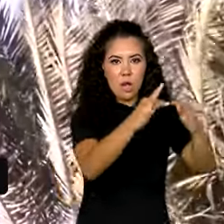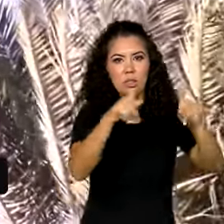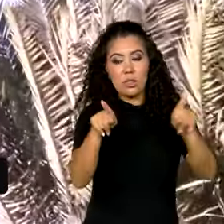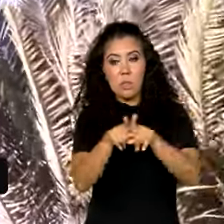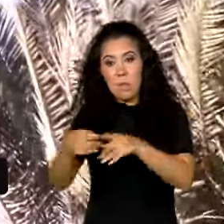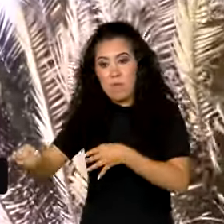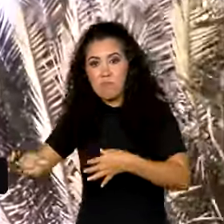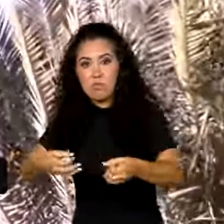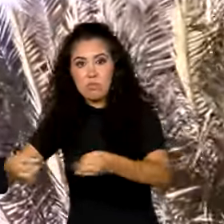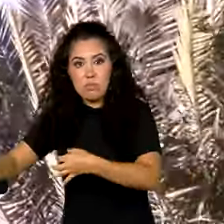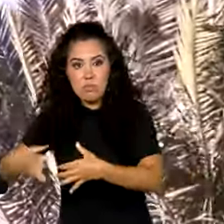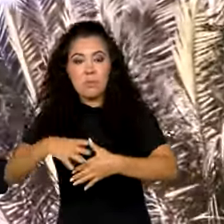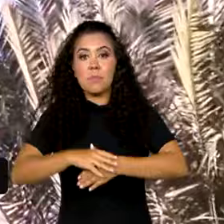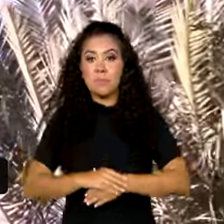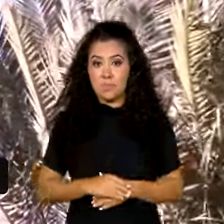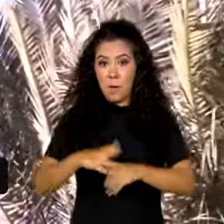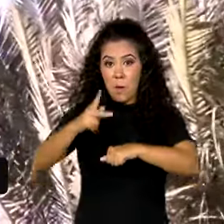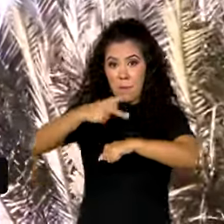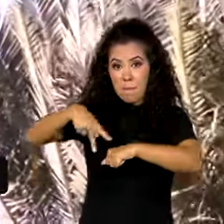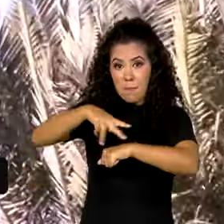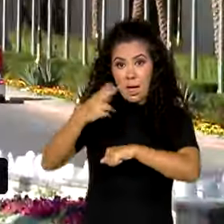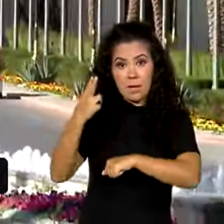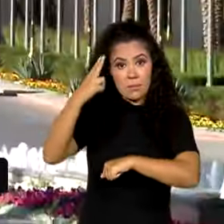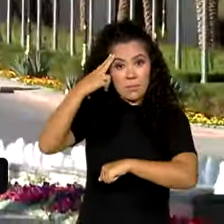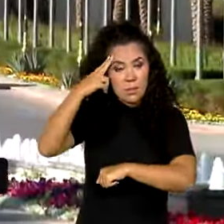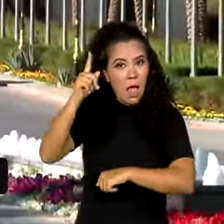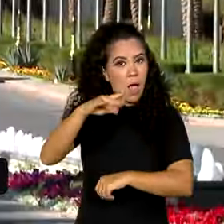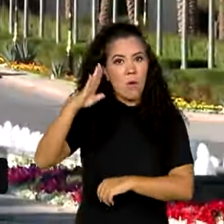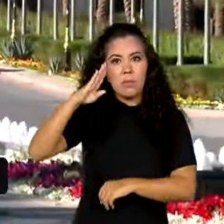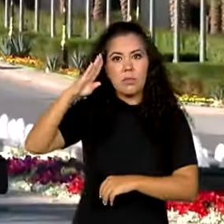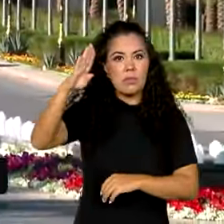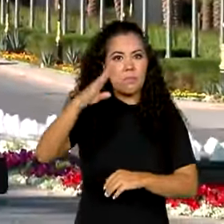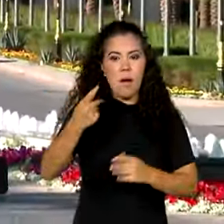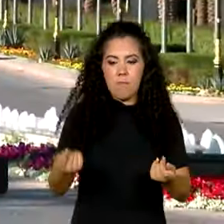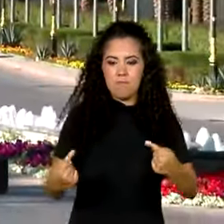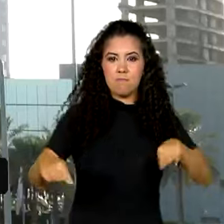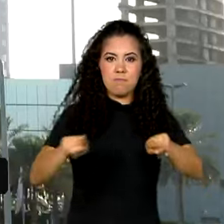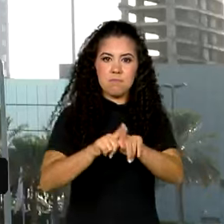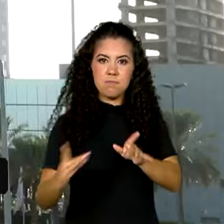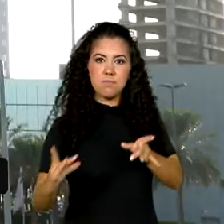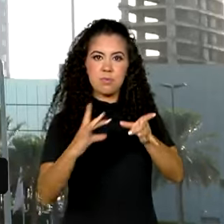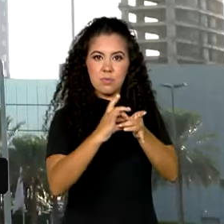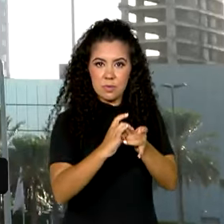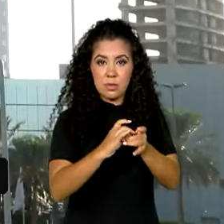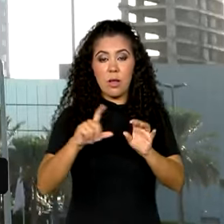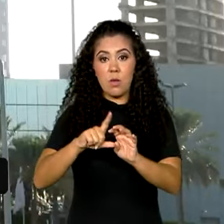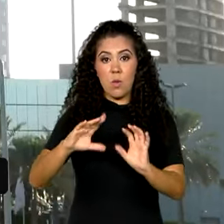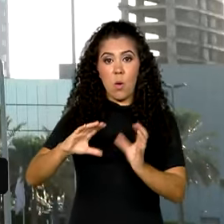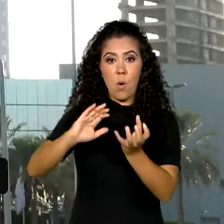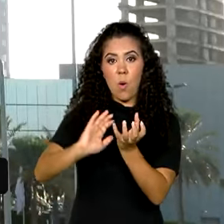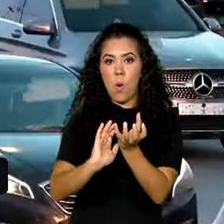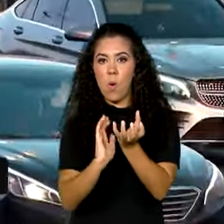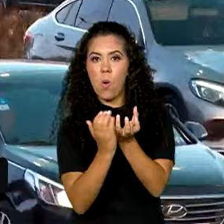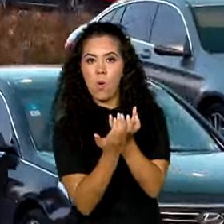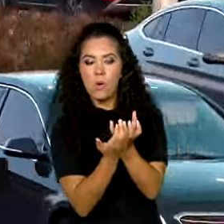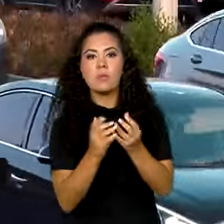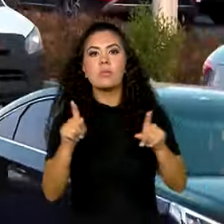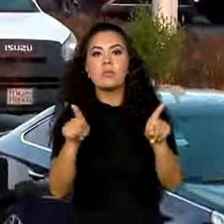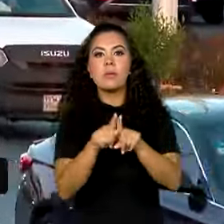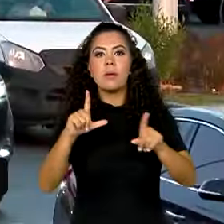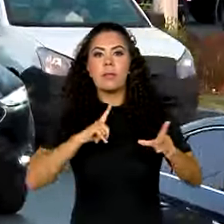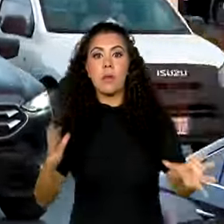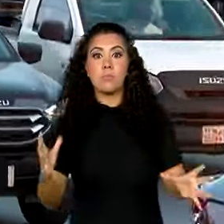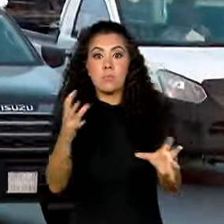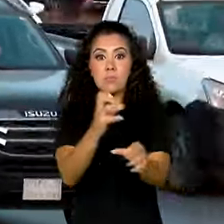Arábia Saudita é o principal parceiro comercial do Brasil no Oriente Médio. O comércio entre os dois países somou mais